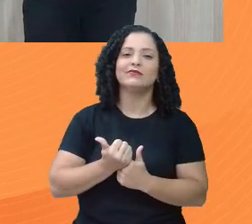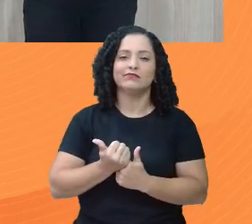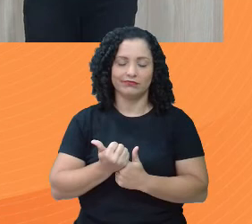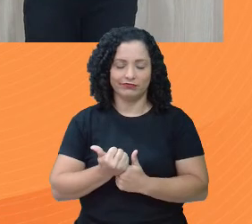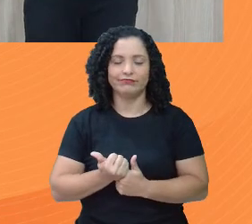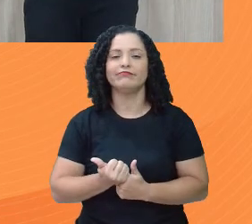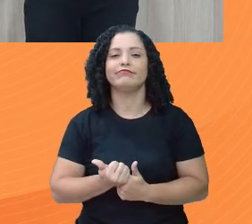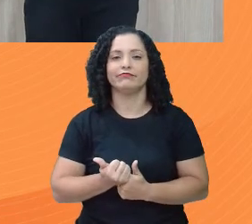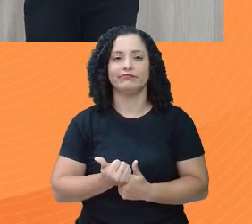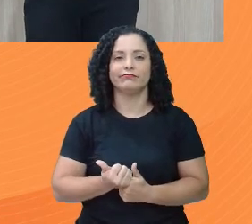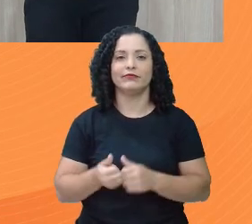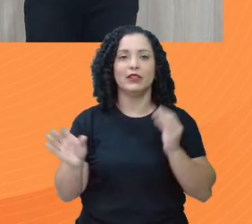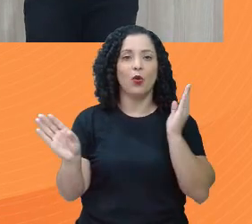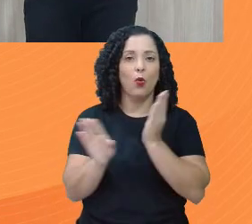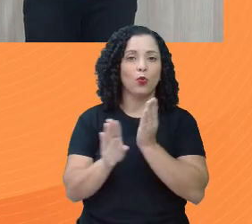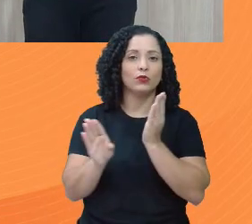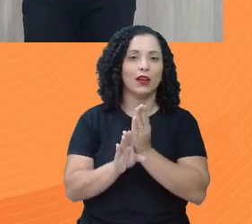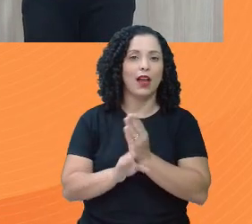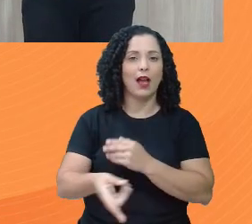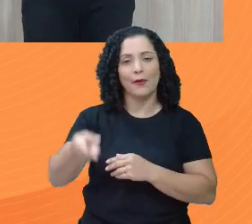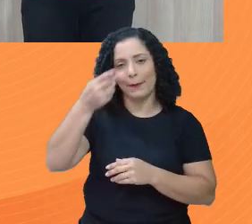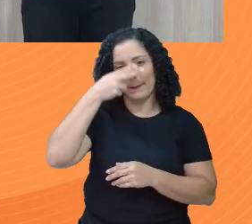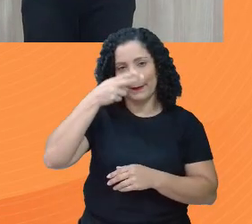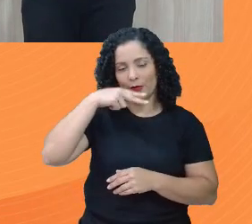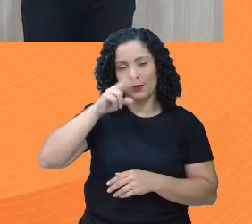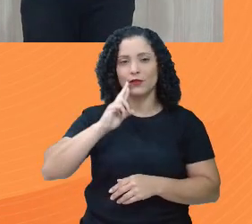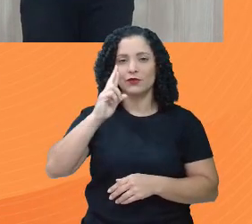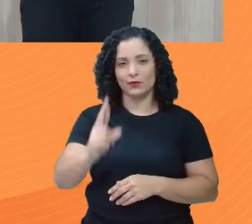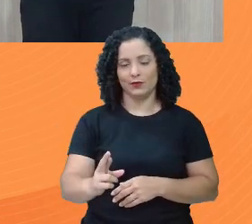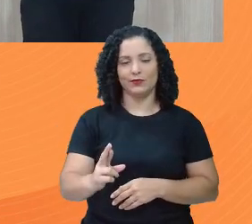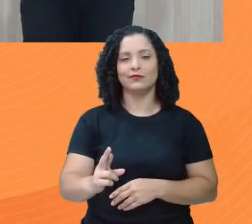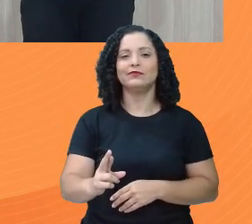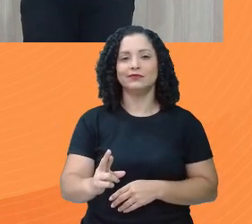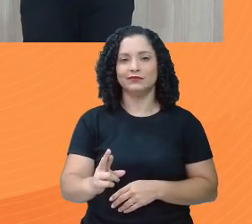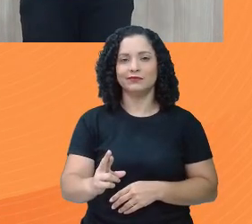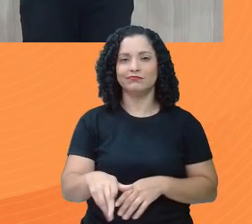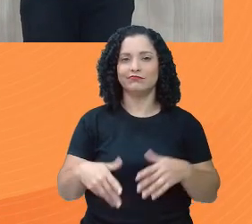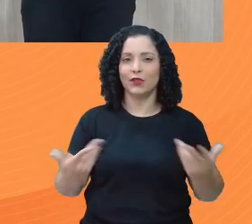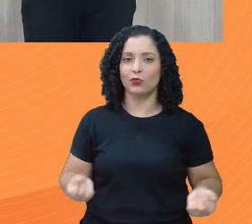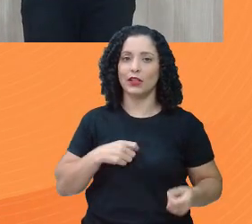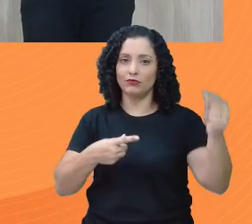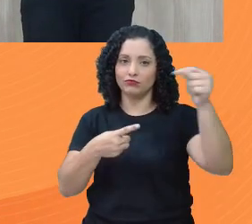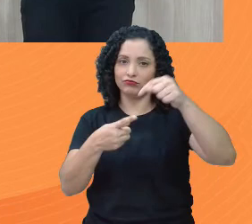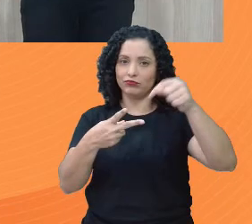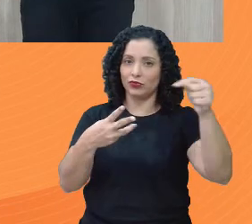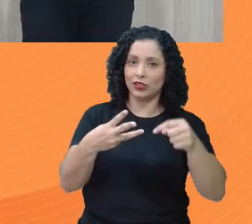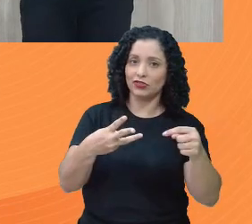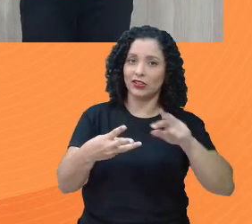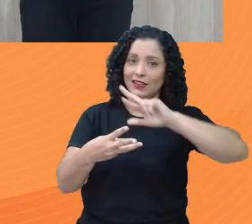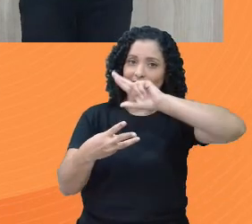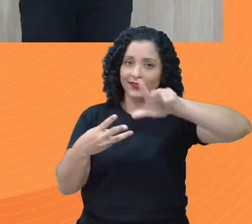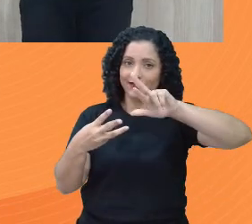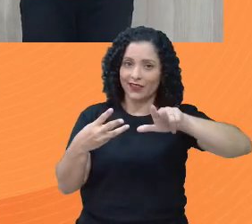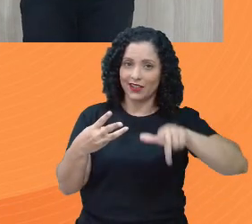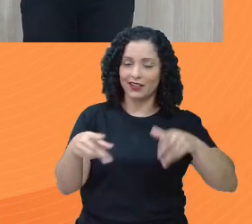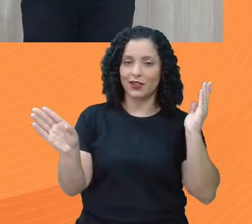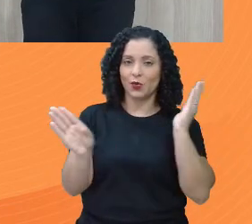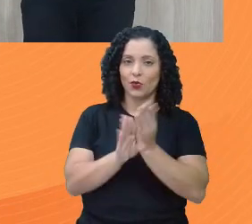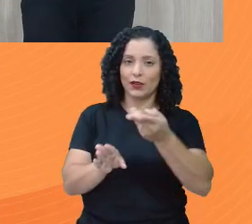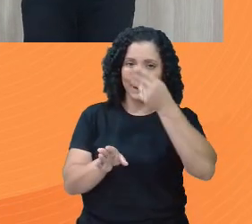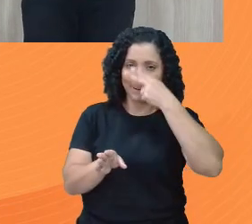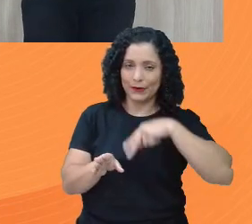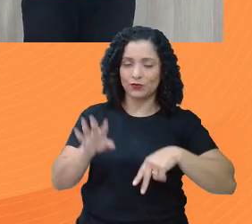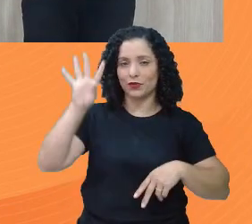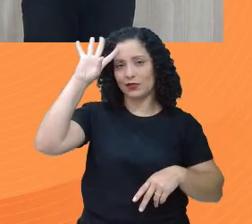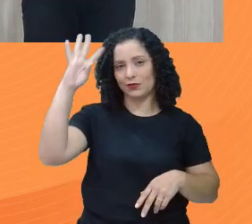encontramos, pasmem, o mesmo resultado, certo? Então, a gente fez aqui de 3 formas para encontrar o mesmo resultado.